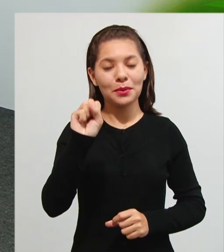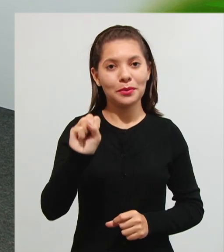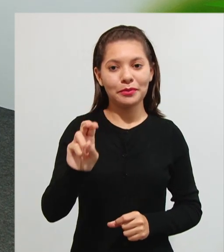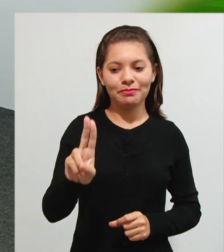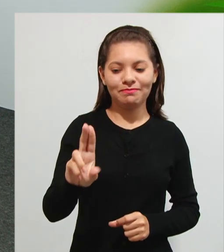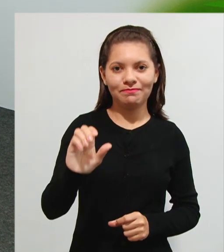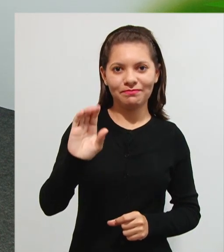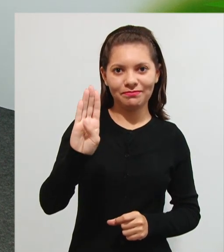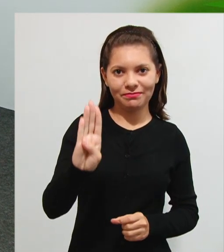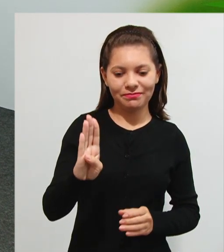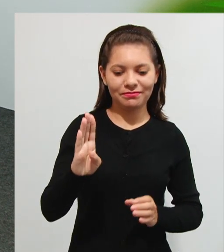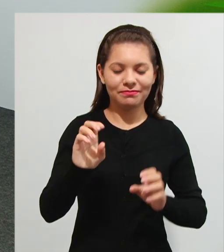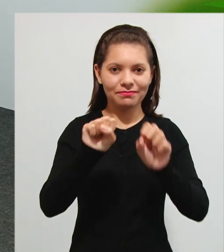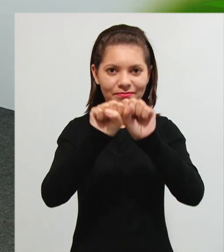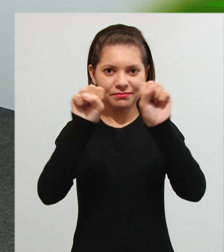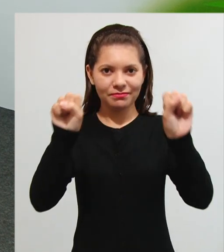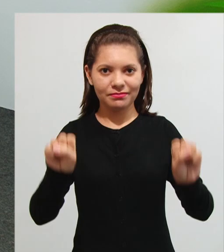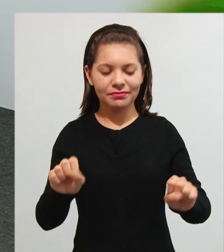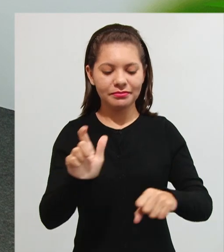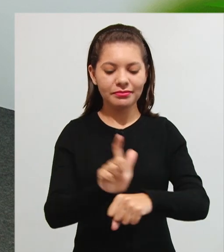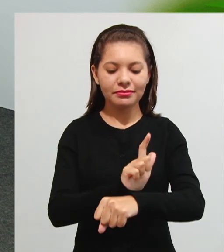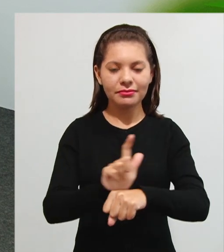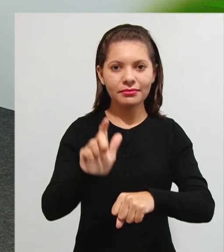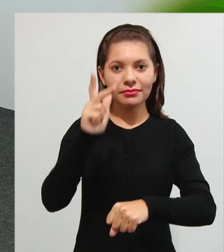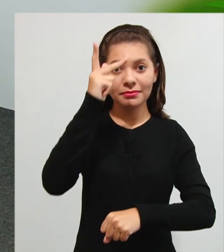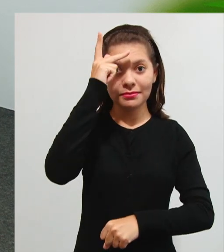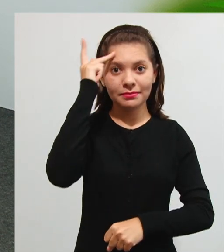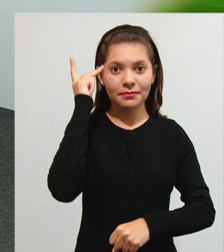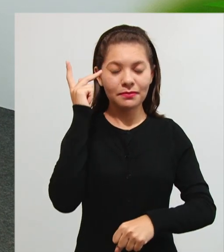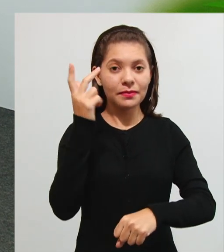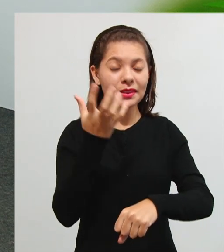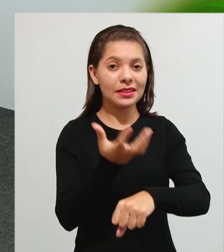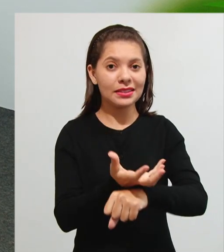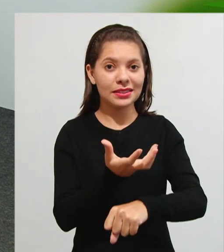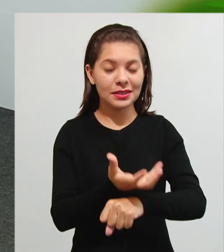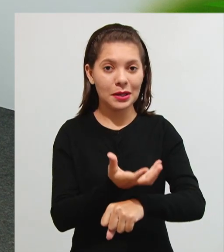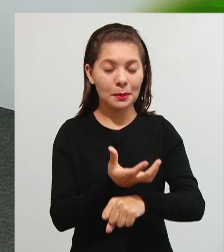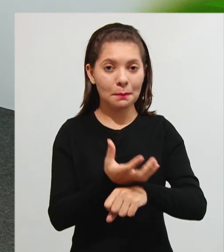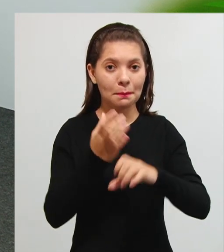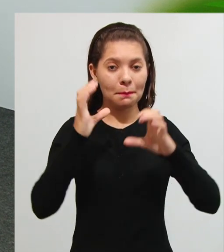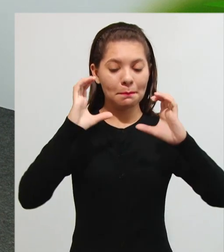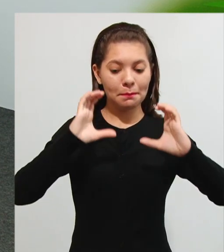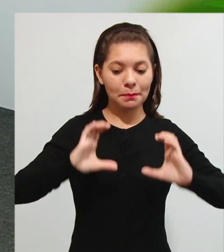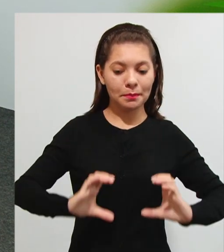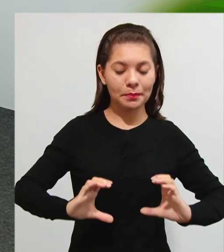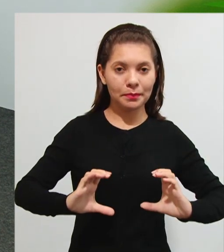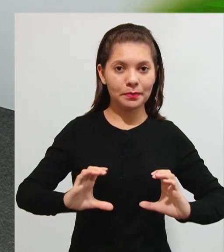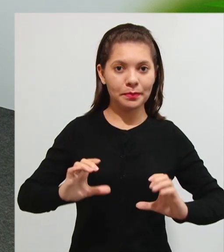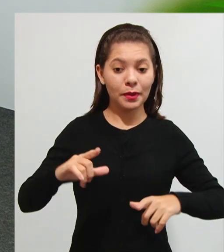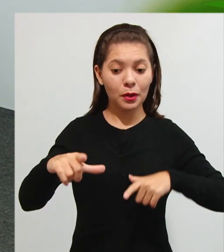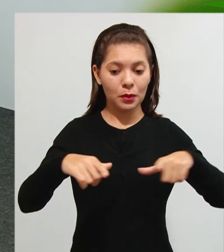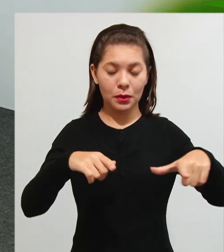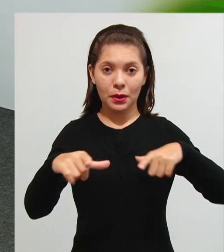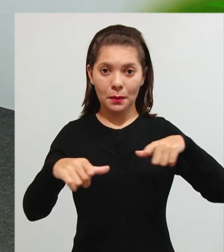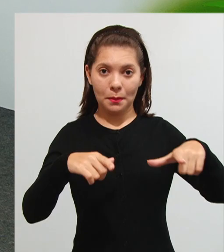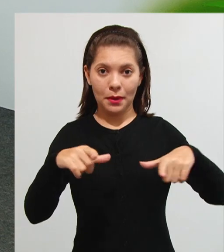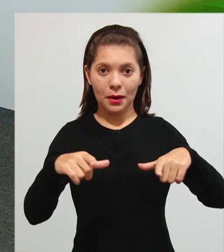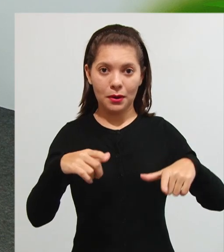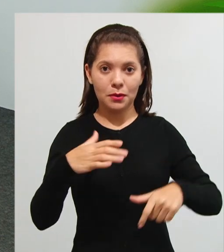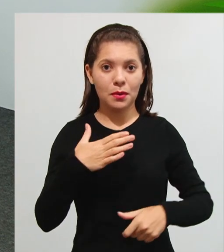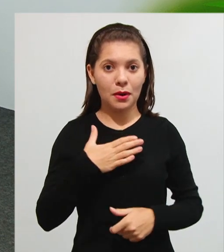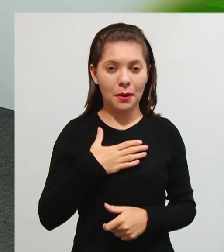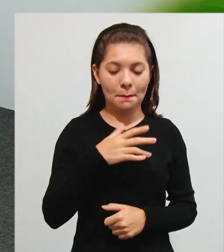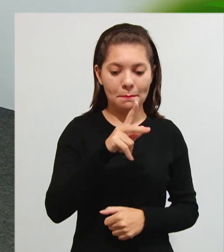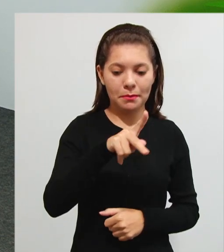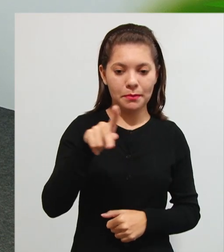na gestão de pessoas essa disciplina de gestão de pessoas e comportamento organizacional eu sou a professora